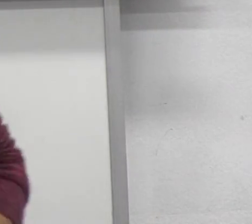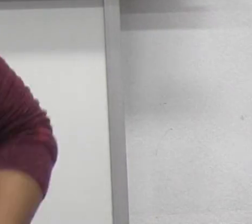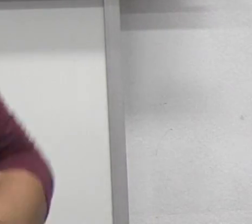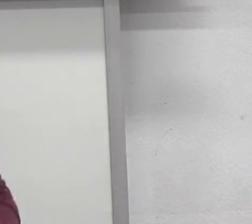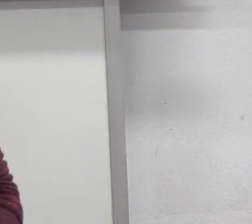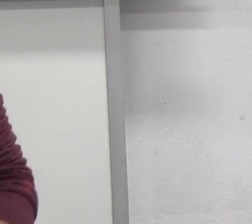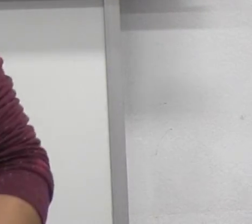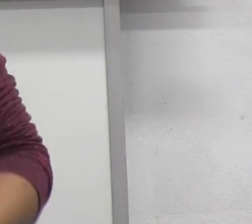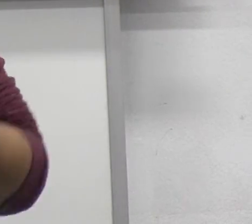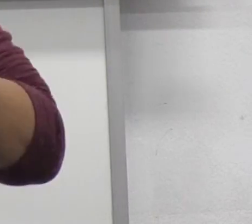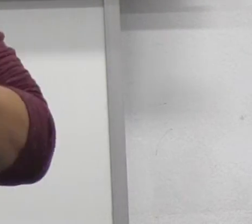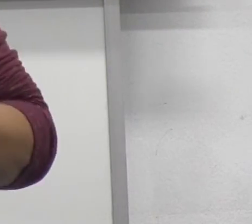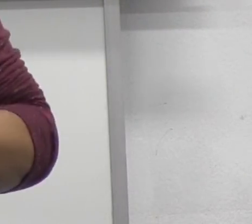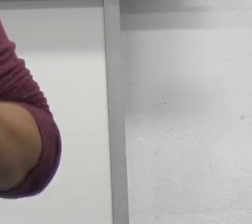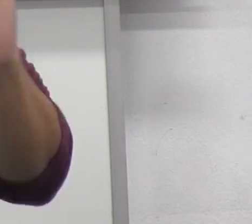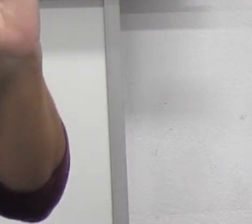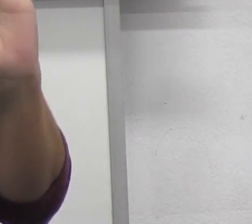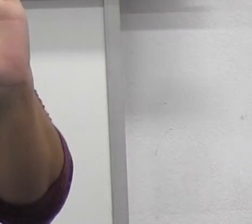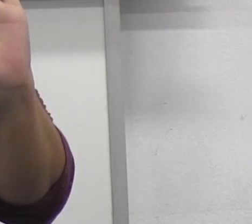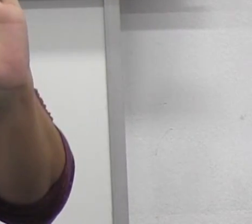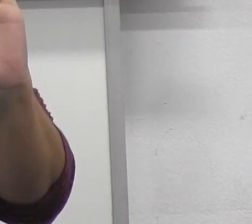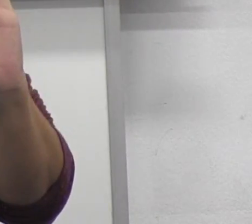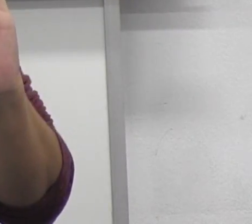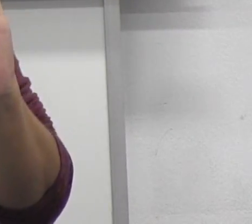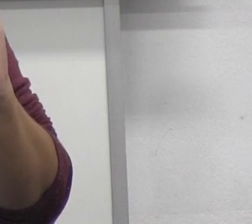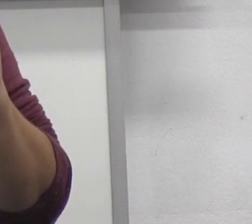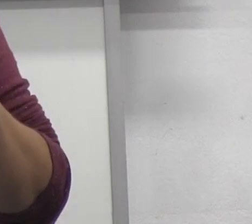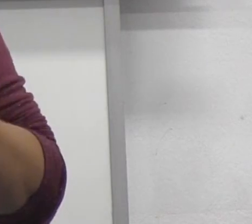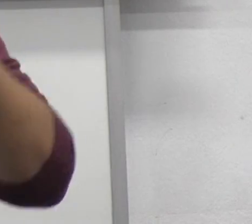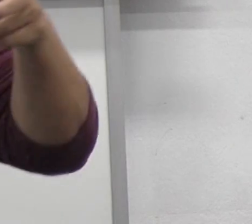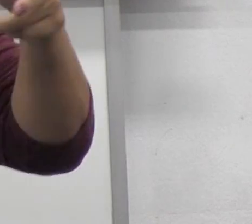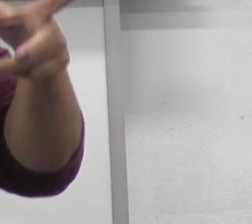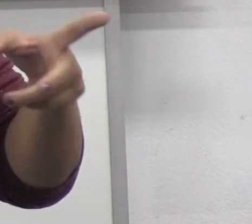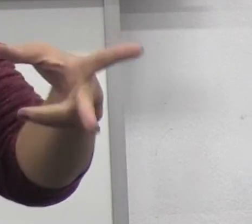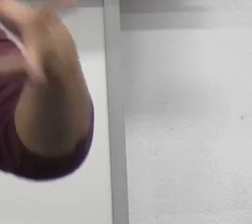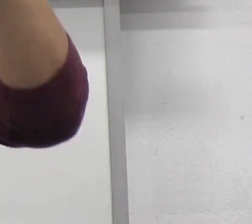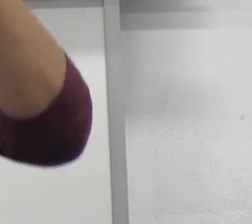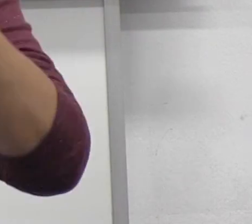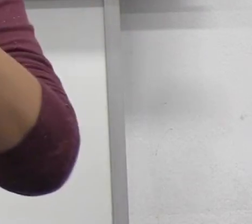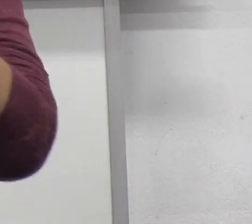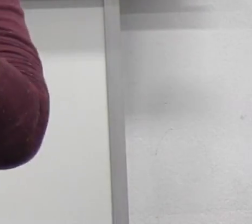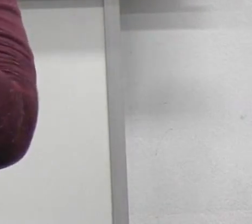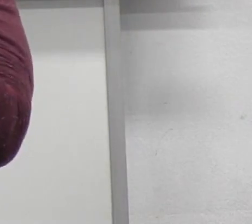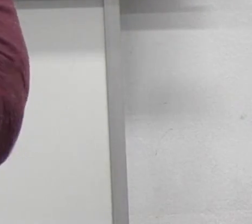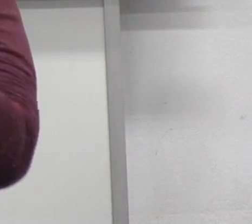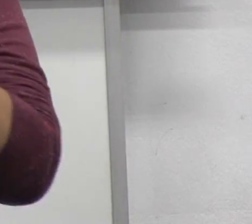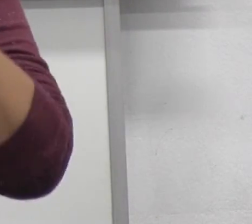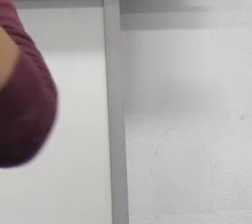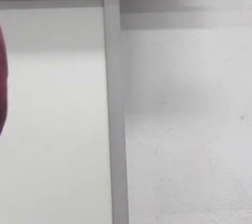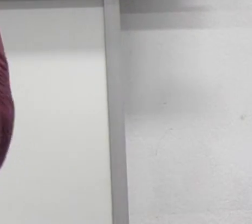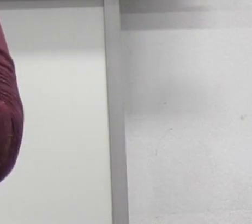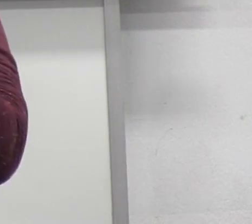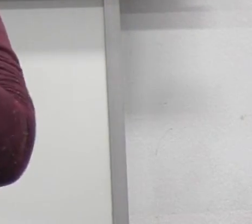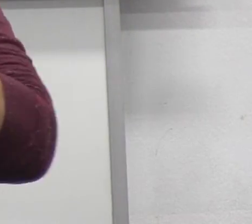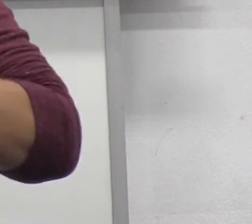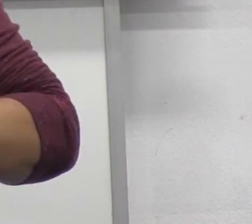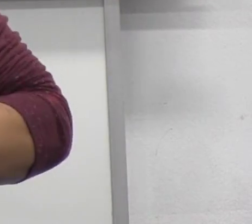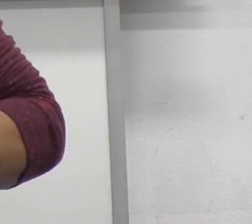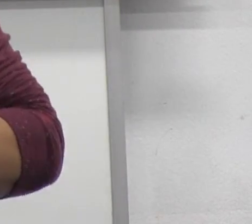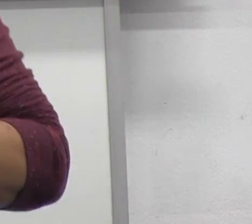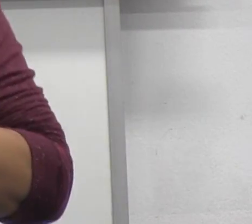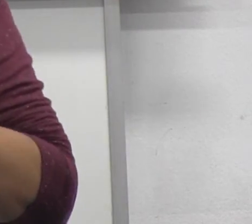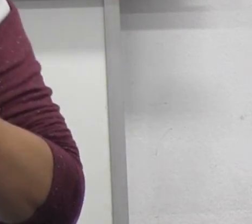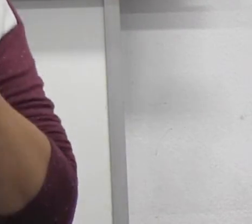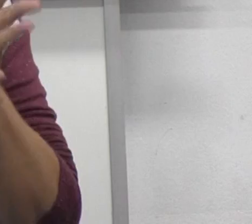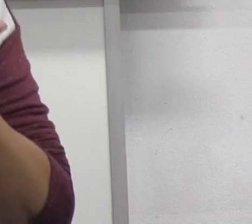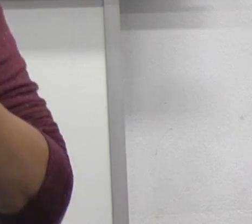Minha filha usa óculos, minha filha usa cadeira de rodas, não precisa. Não precisa ficar rotulando a criança. O professor já sabe que às vezes a criança